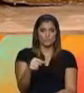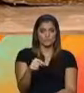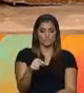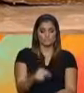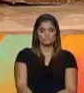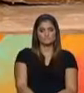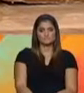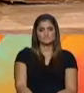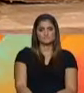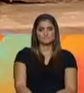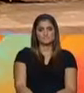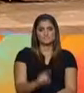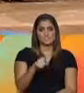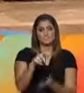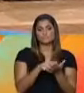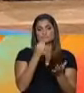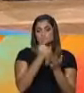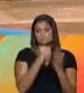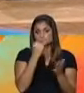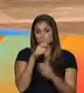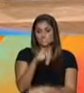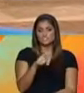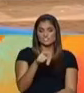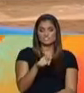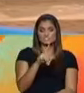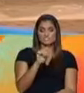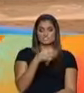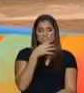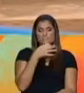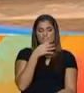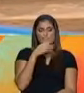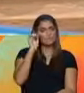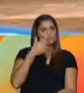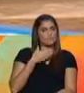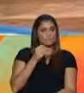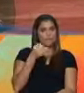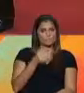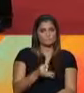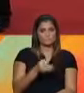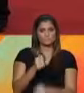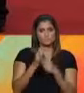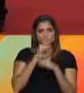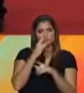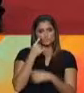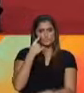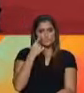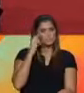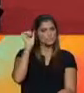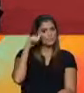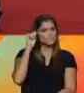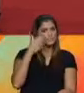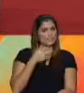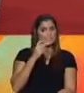este, ainda por cima, é um queijo certificado. É um queijo DOP. Estamos a falar de um queijo DOP. E, portanto, toda a gente conhece o queijo